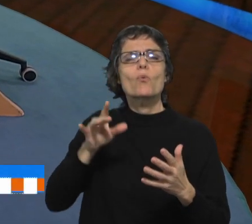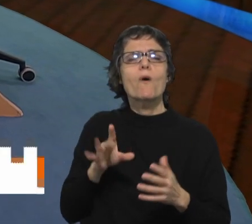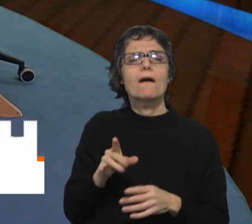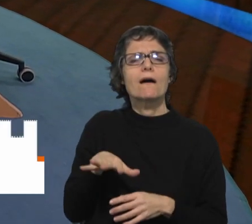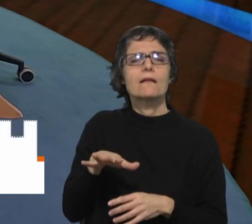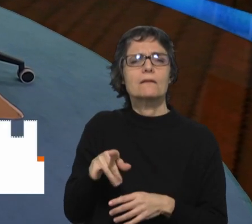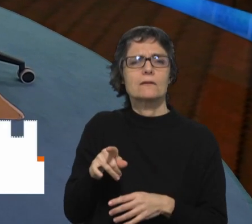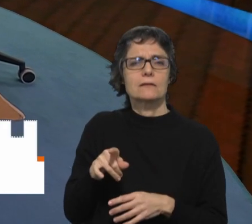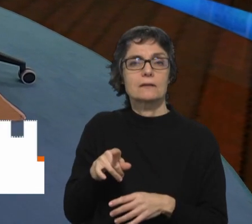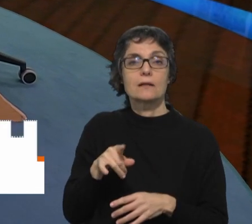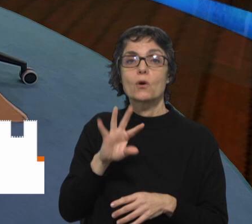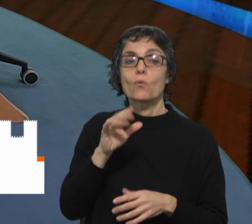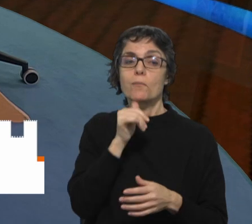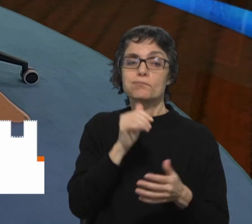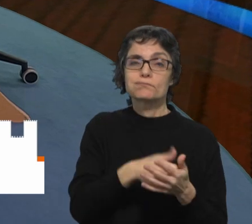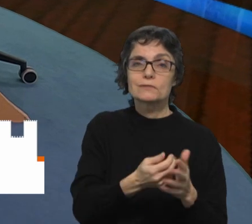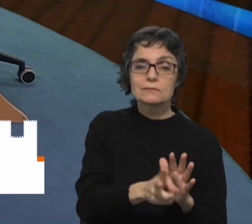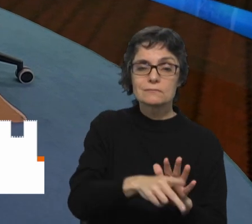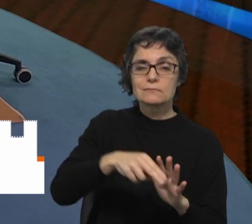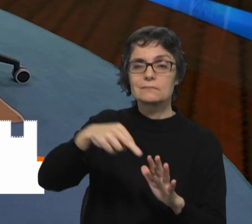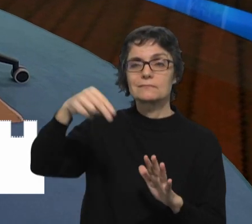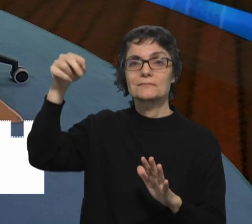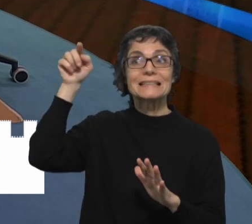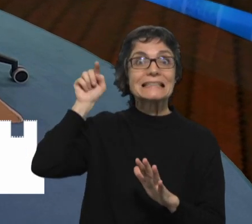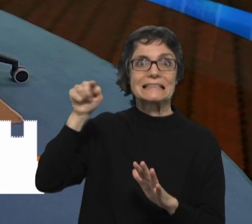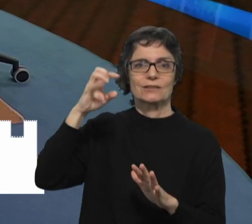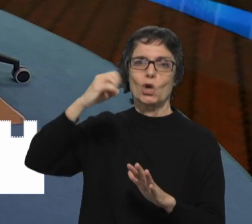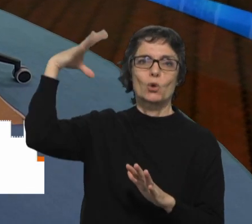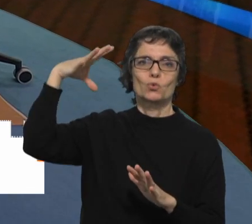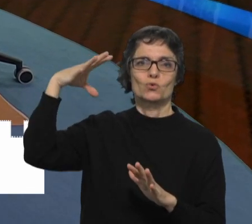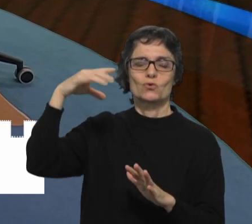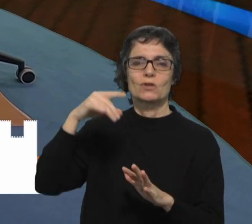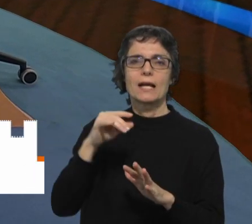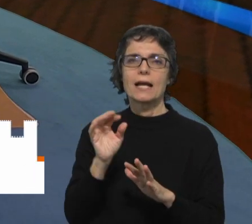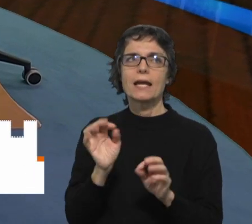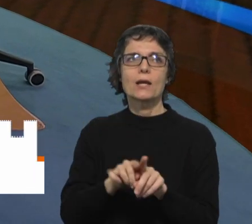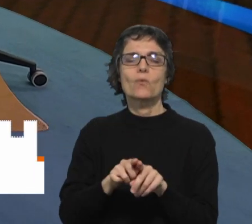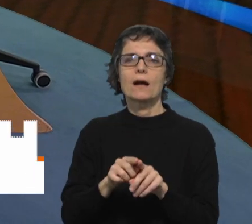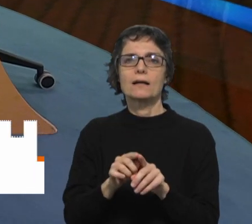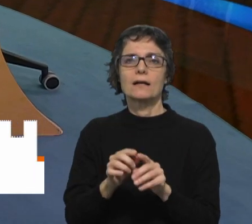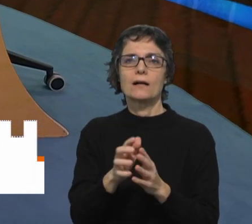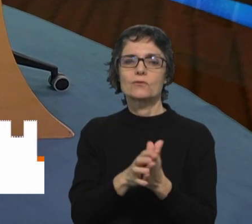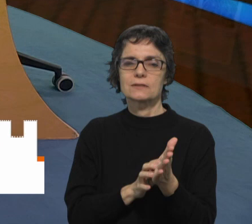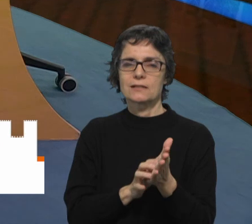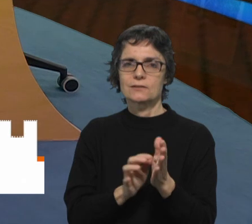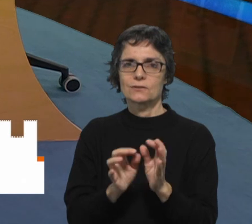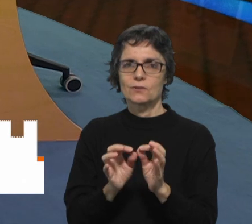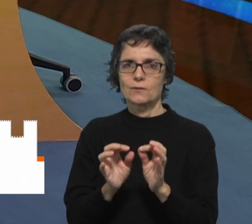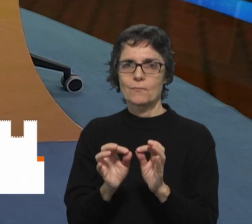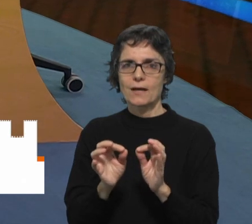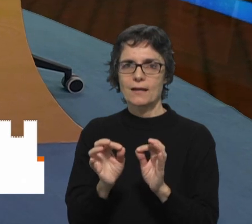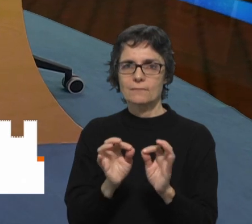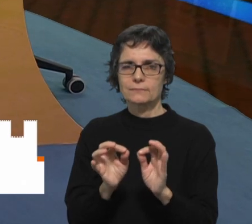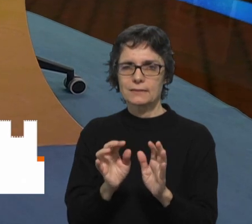uma espécie de preparação para os discípulos não desanimarem quando o Filho do Homem tiver que morrer. O texto